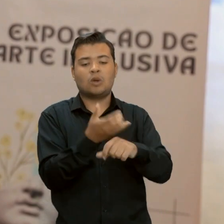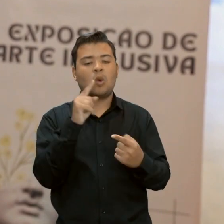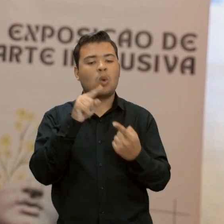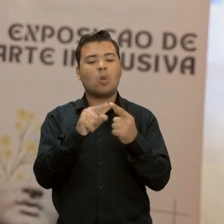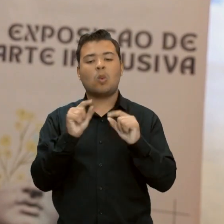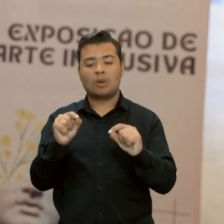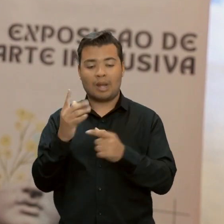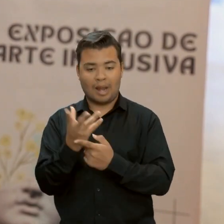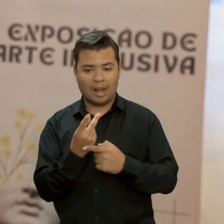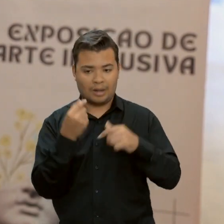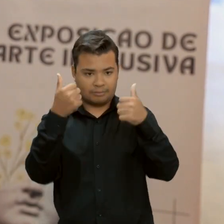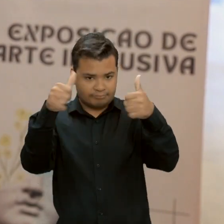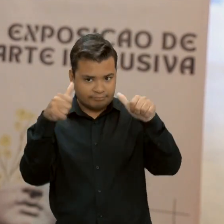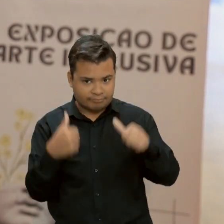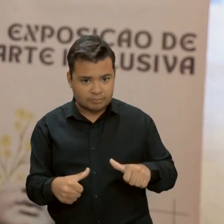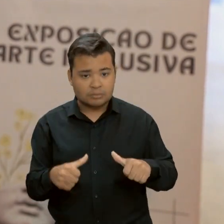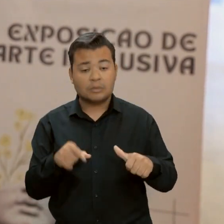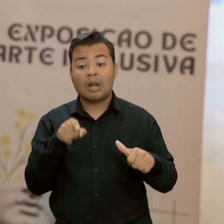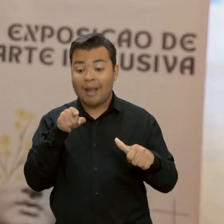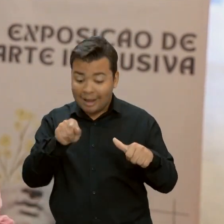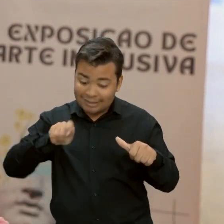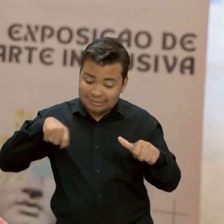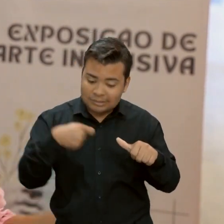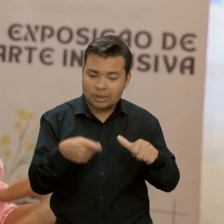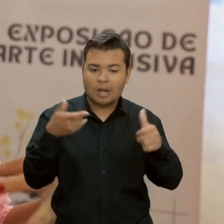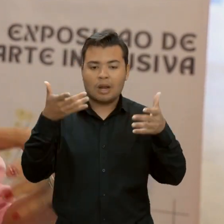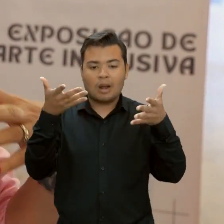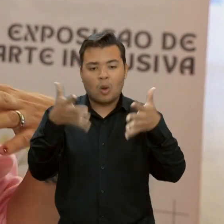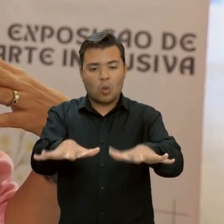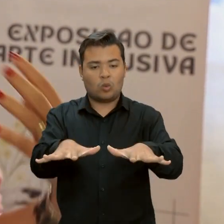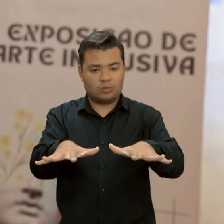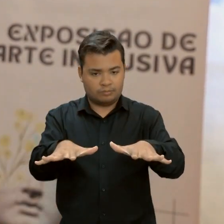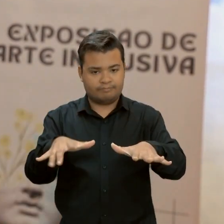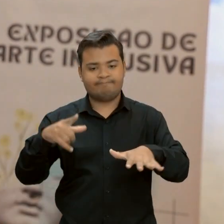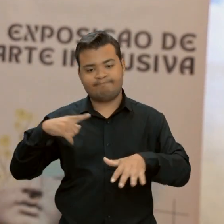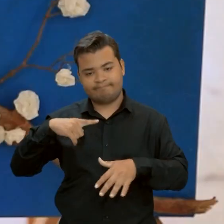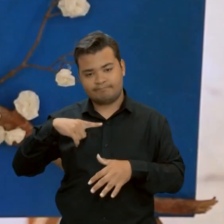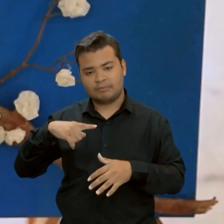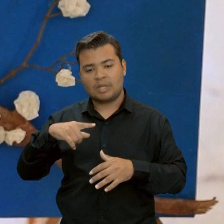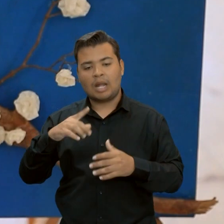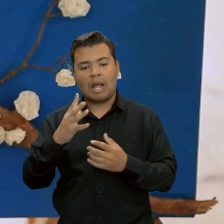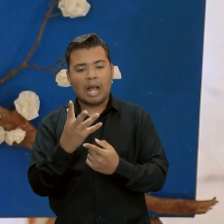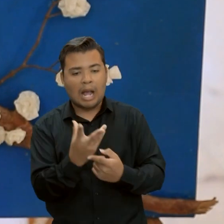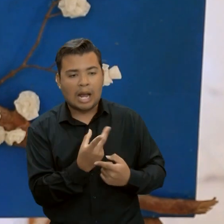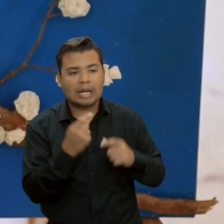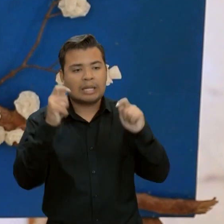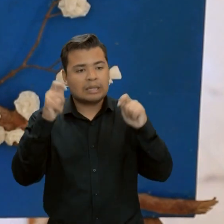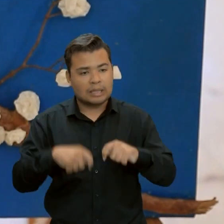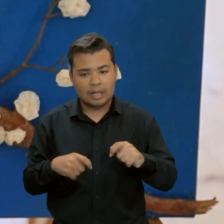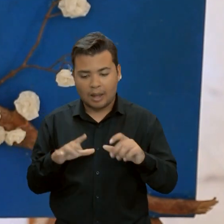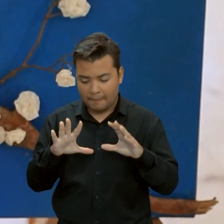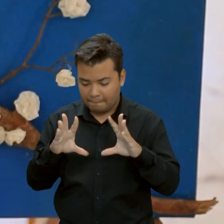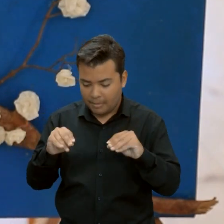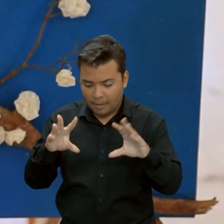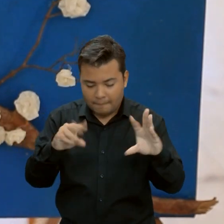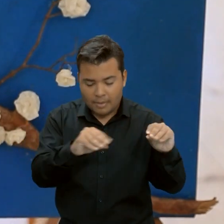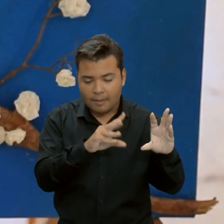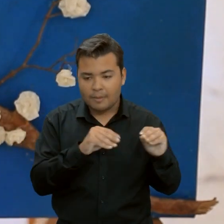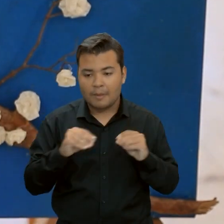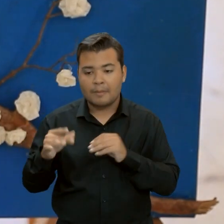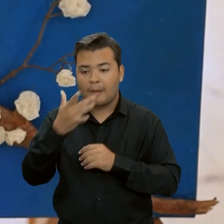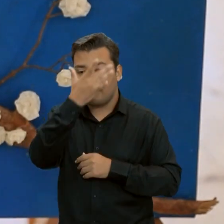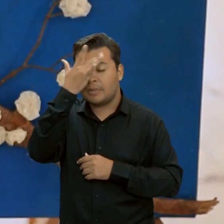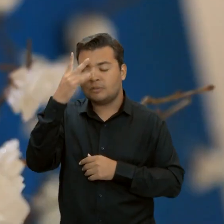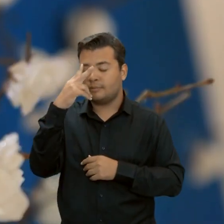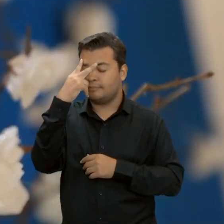de artes que fosse inclusiva, né? E que desse conta, sobretudo, de uma arte que pudesse ser explorada por uma pessoa com deficiência